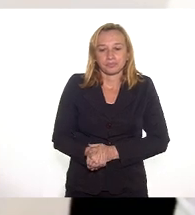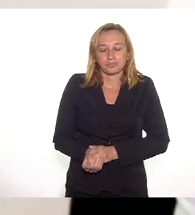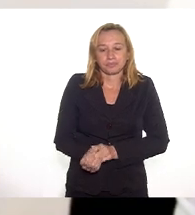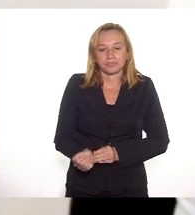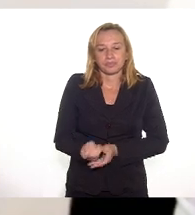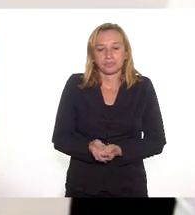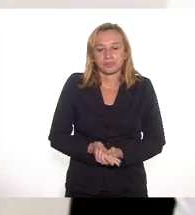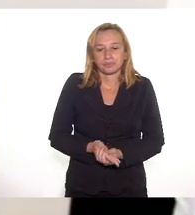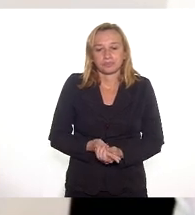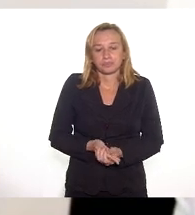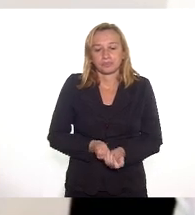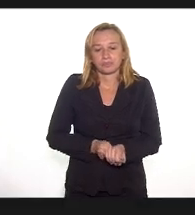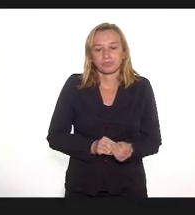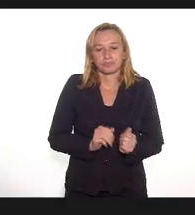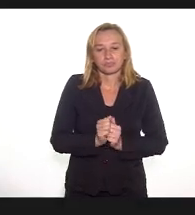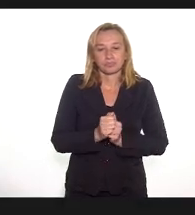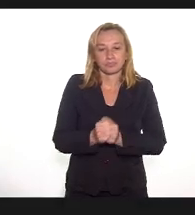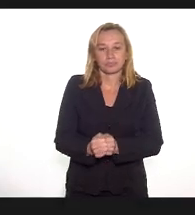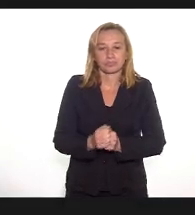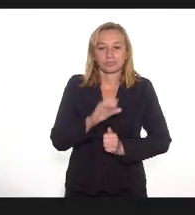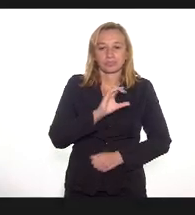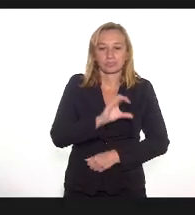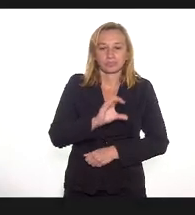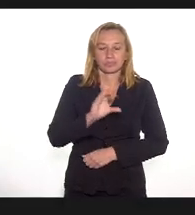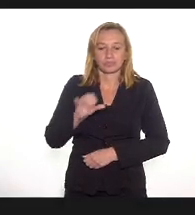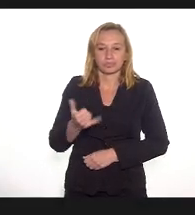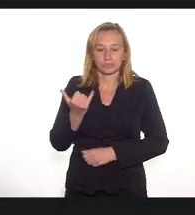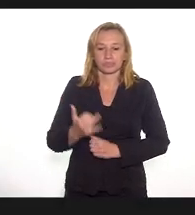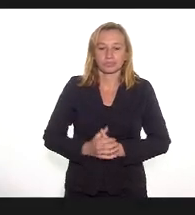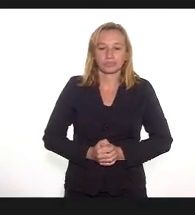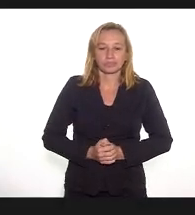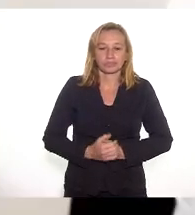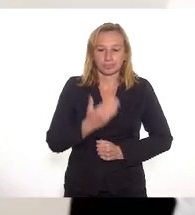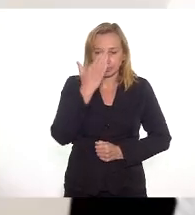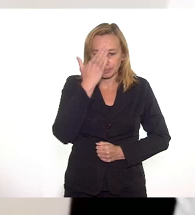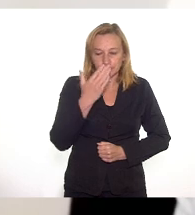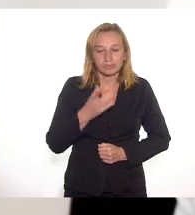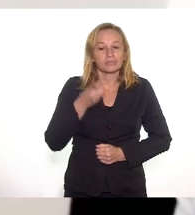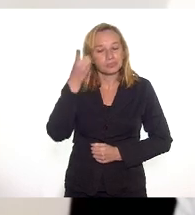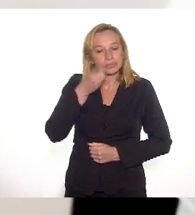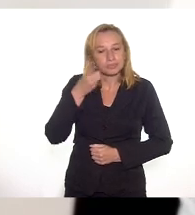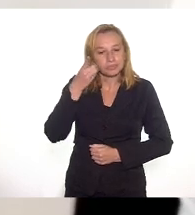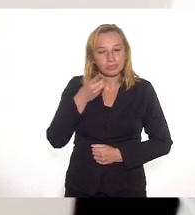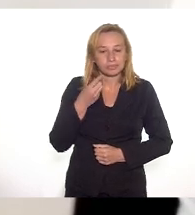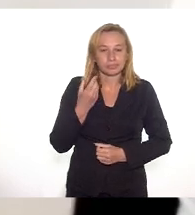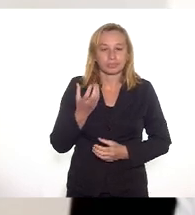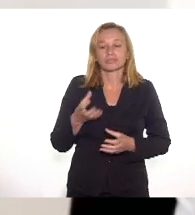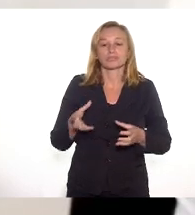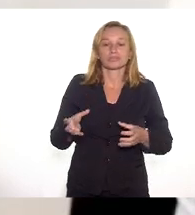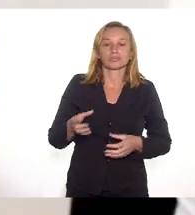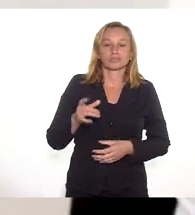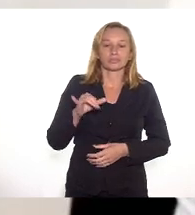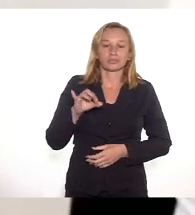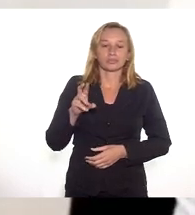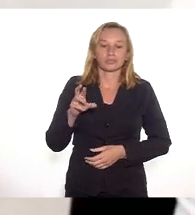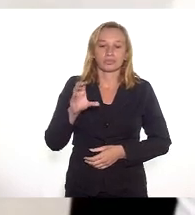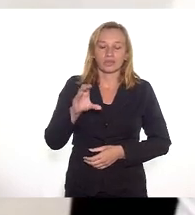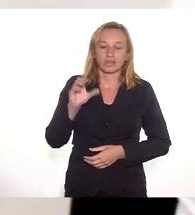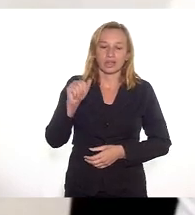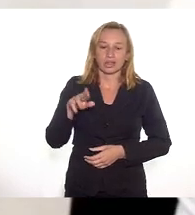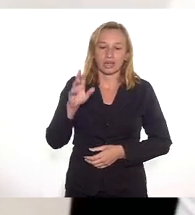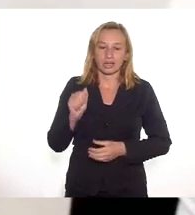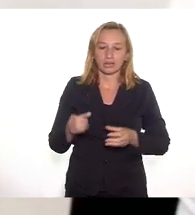Deputado Eurico Júnior. Acompanhe a CCJ. Obrigado. Pela Comissão de Orçamento, deputado Márcio Canella.